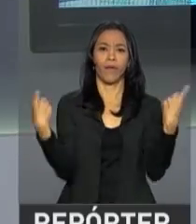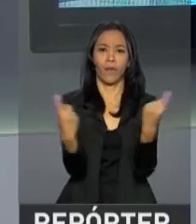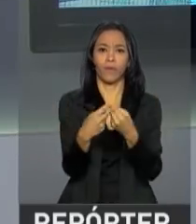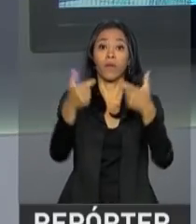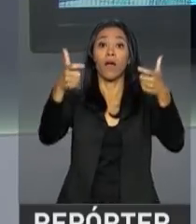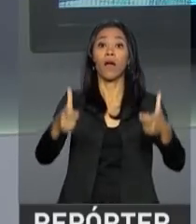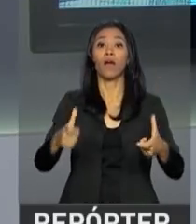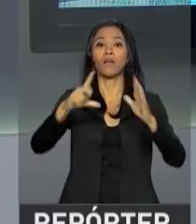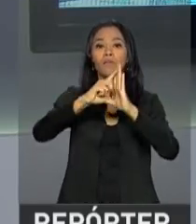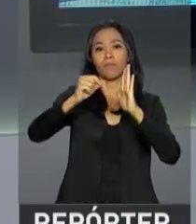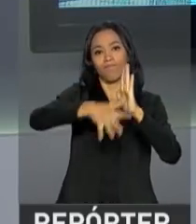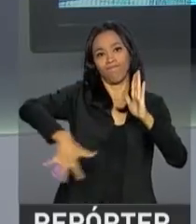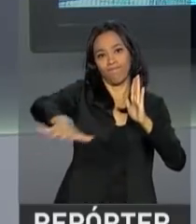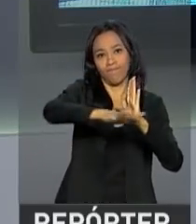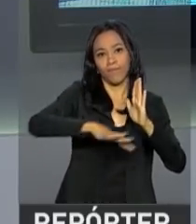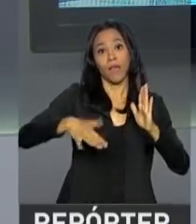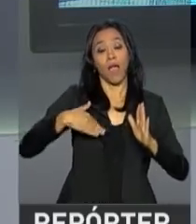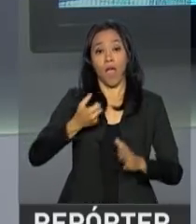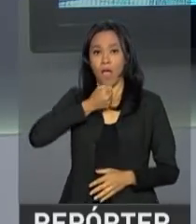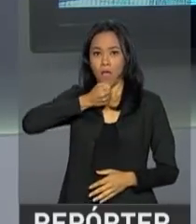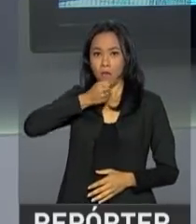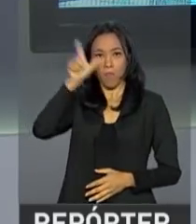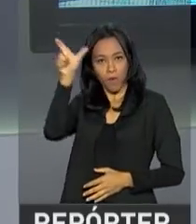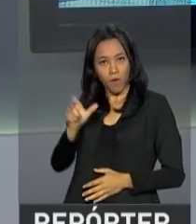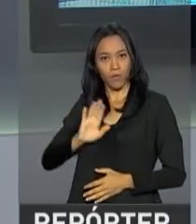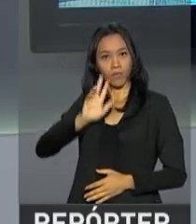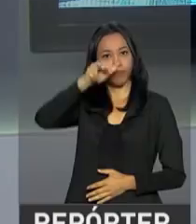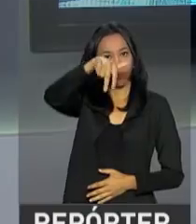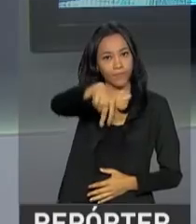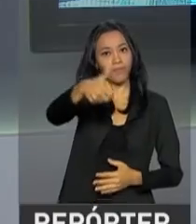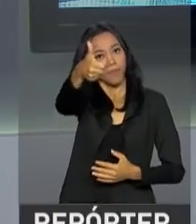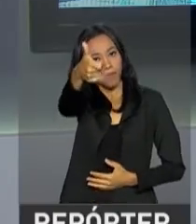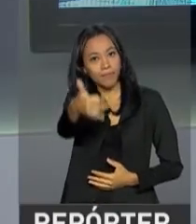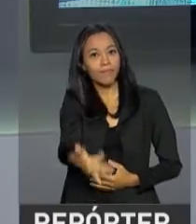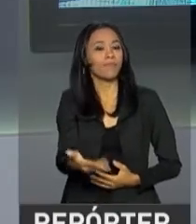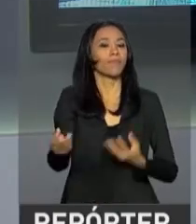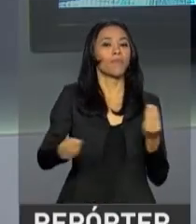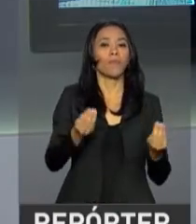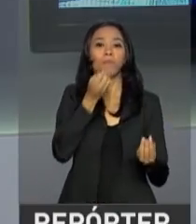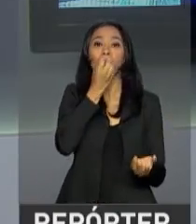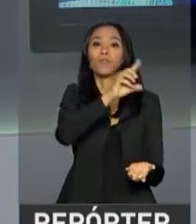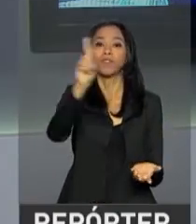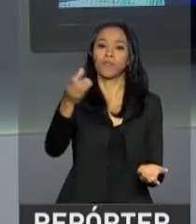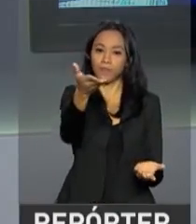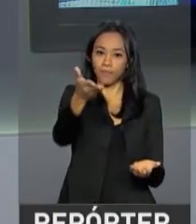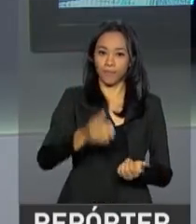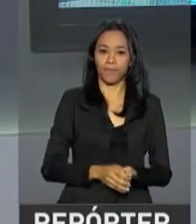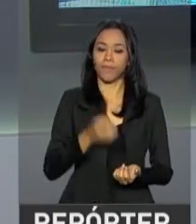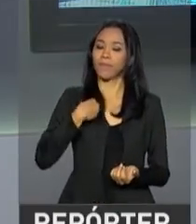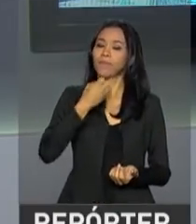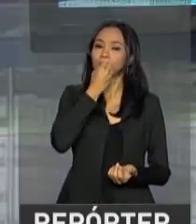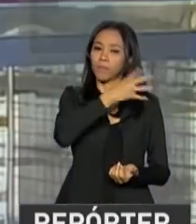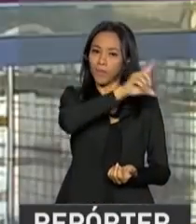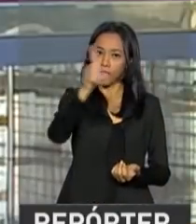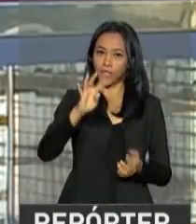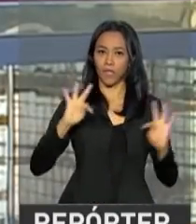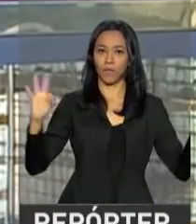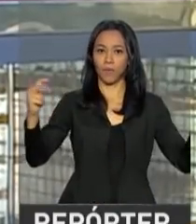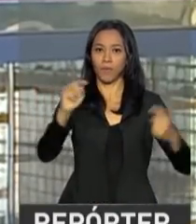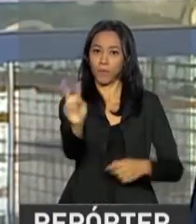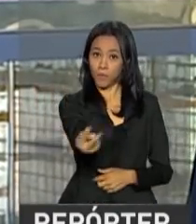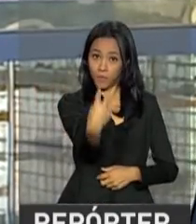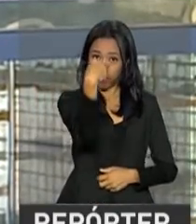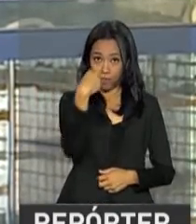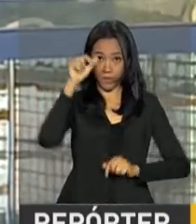carla instalar para acompanhar o encontro e traz mais informações ao vivo bom dia luana olá carol bom dia bom dia a todos que nos acompanham ao vivo